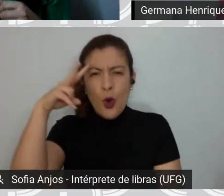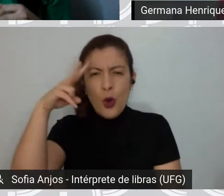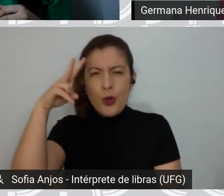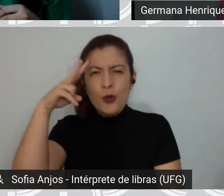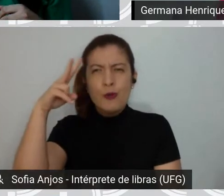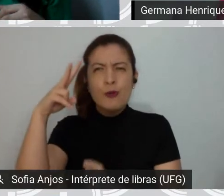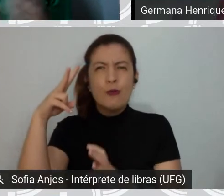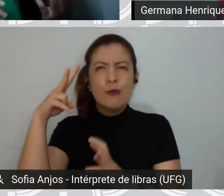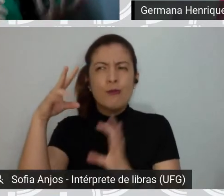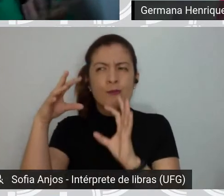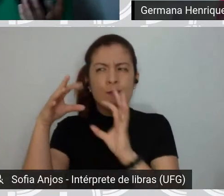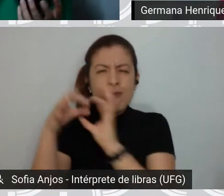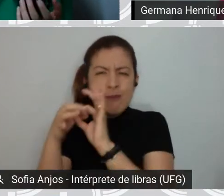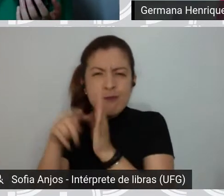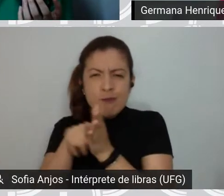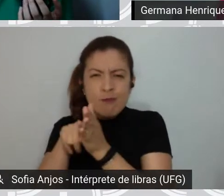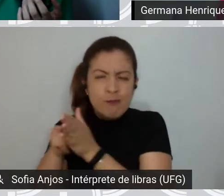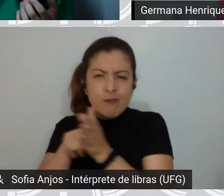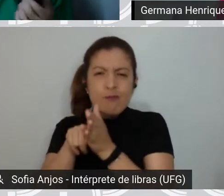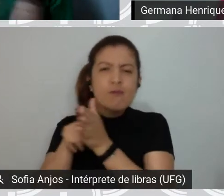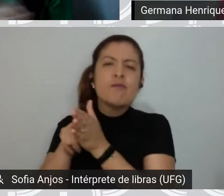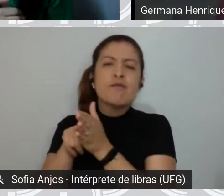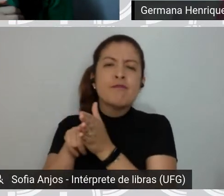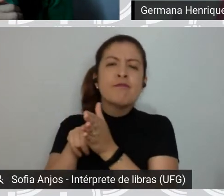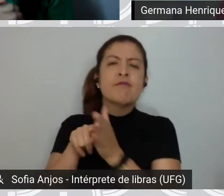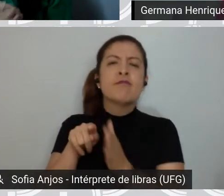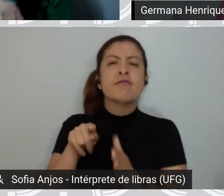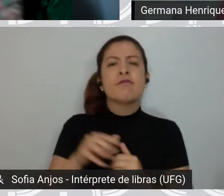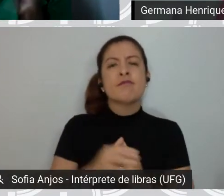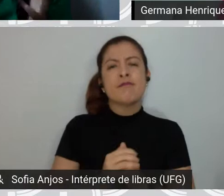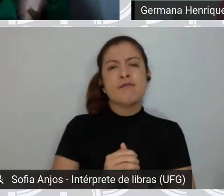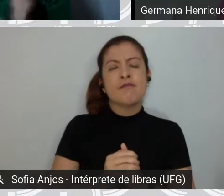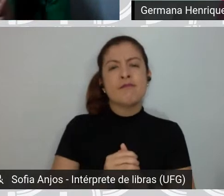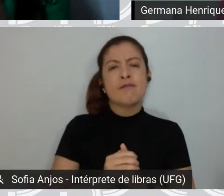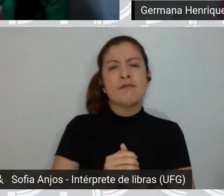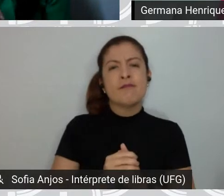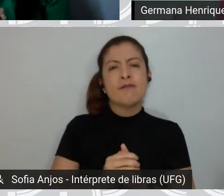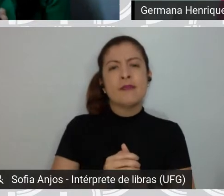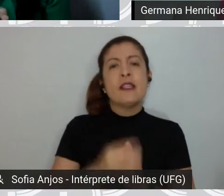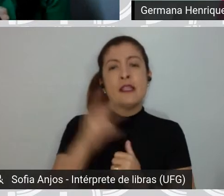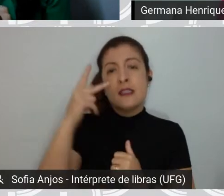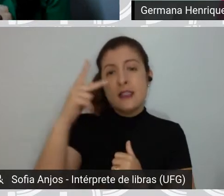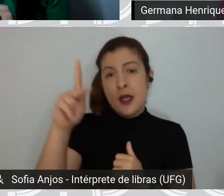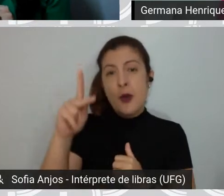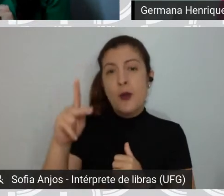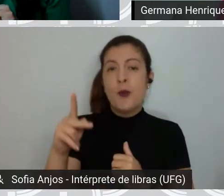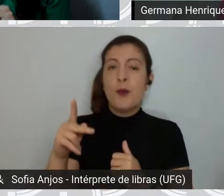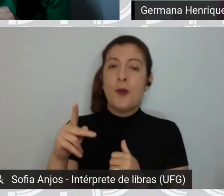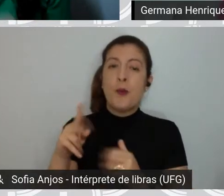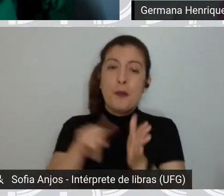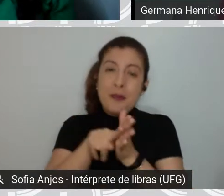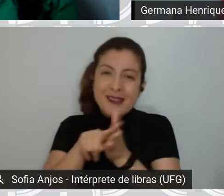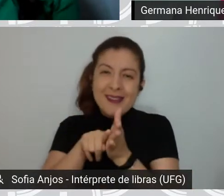pesquisa desde doutorado? Né? Como que você poderia falar um pouquinho sobre